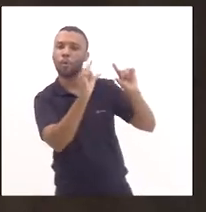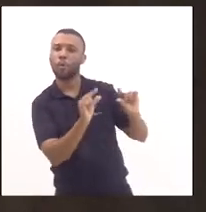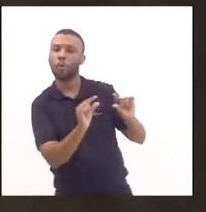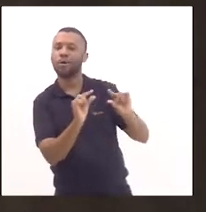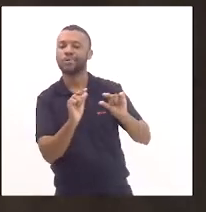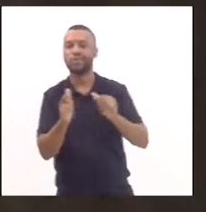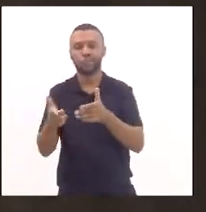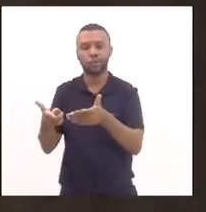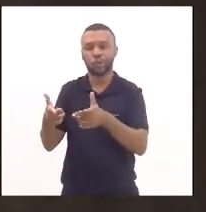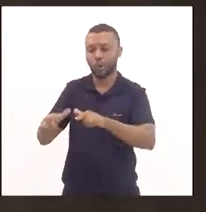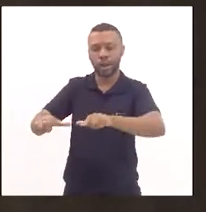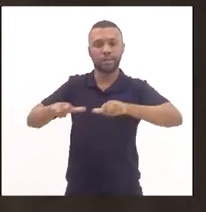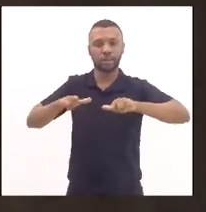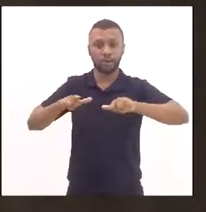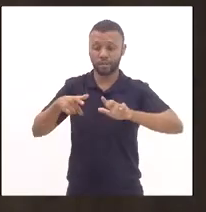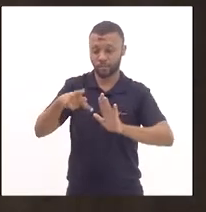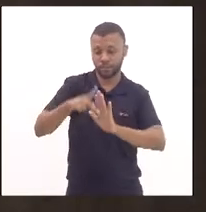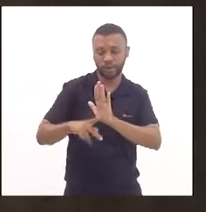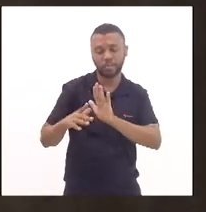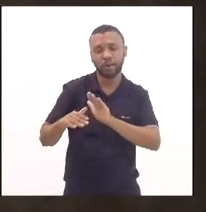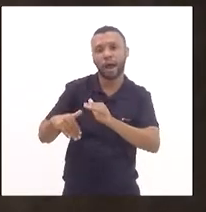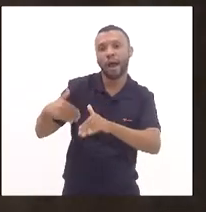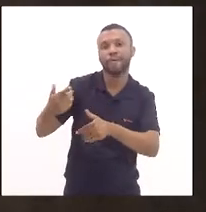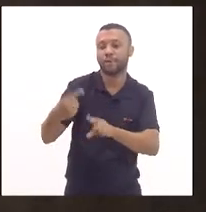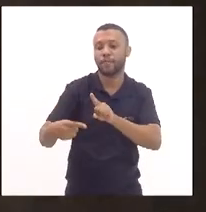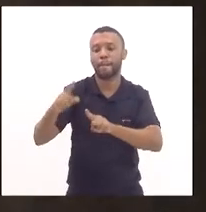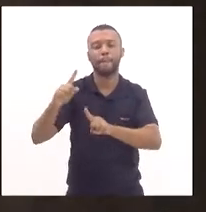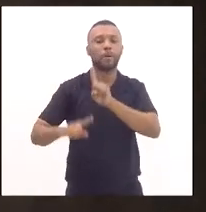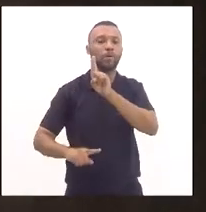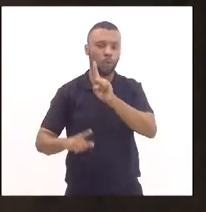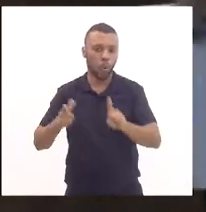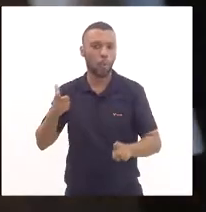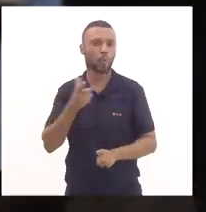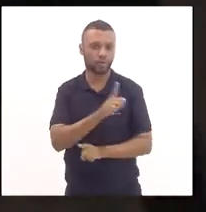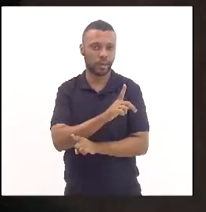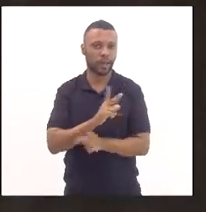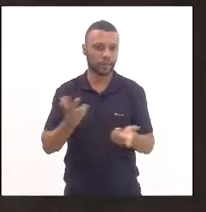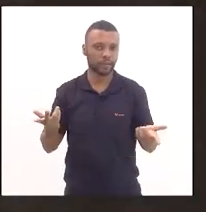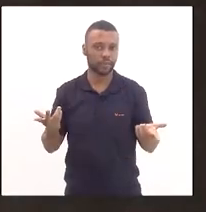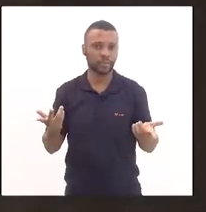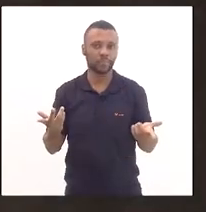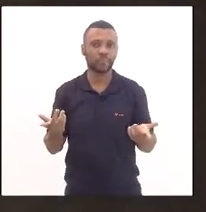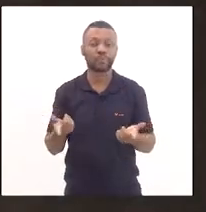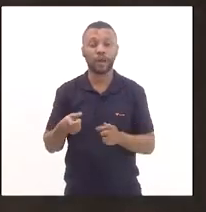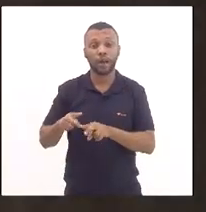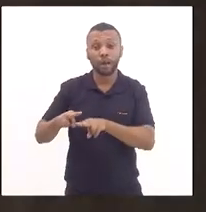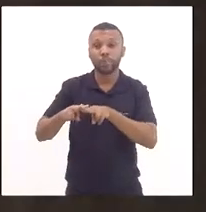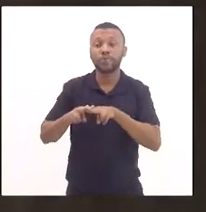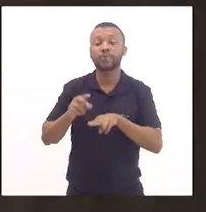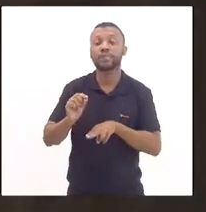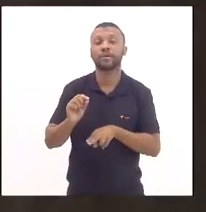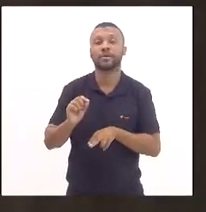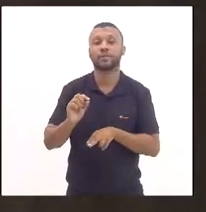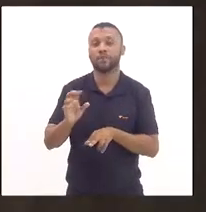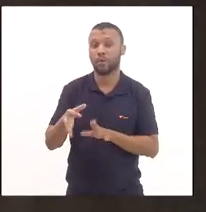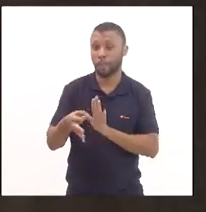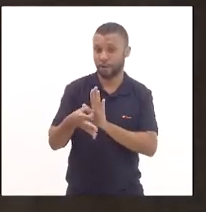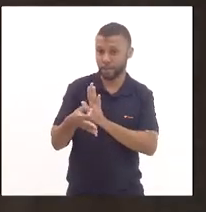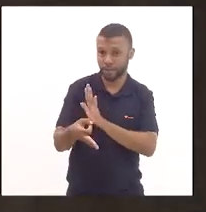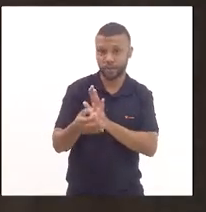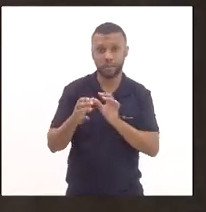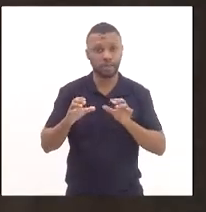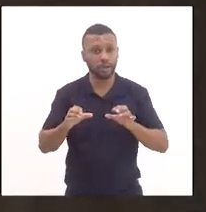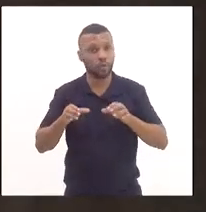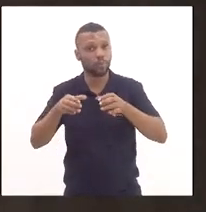avança mais ainda na desburocratização. Portanto, parecer da Comissão de Meio